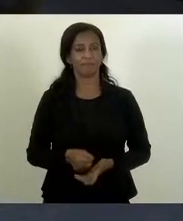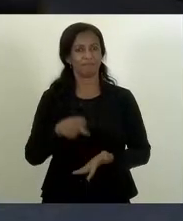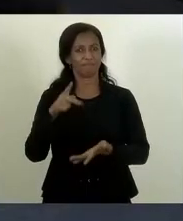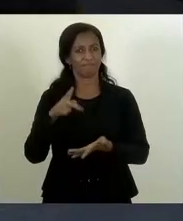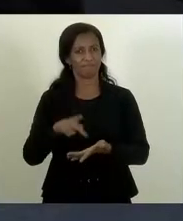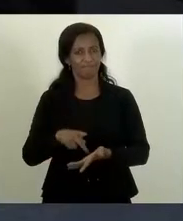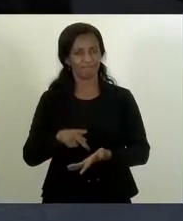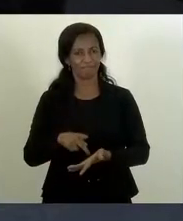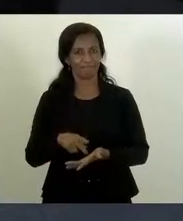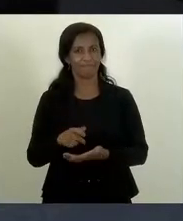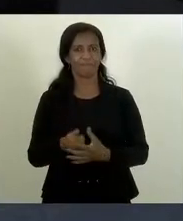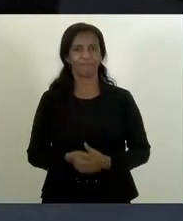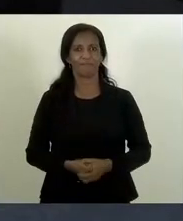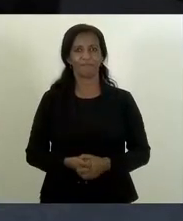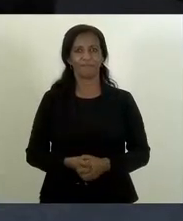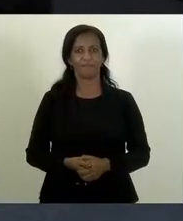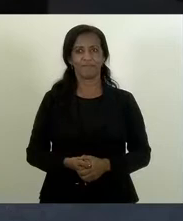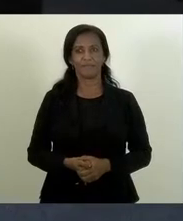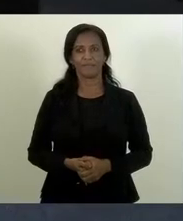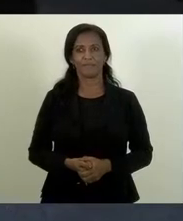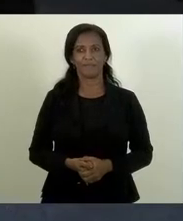exatamente à